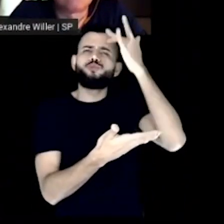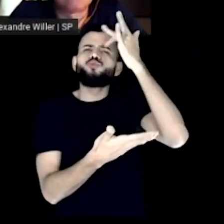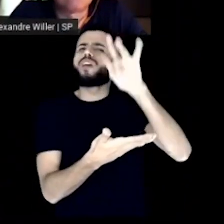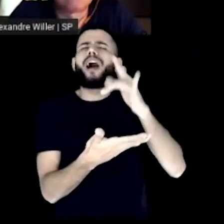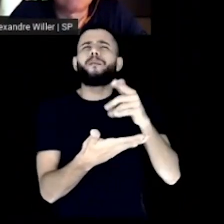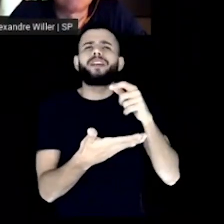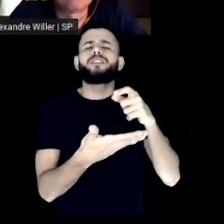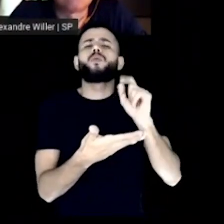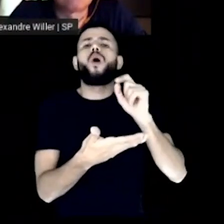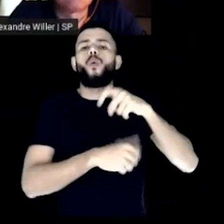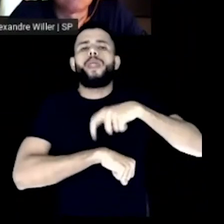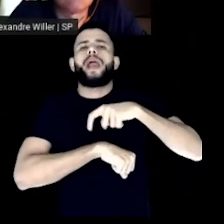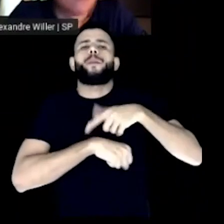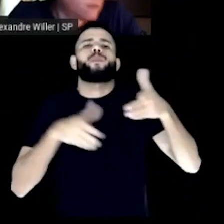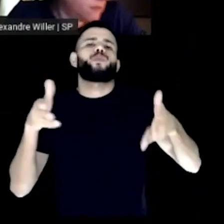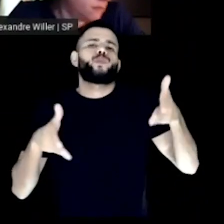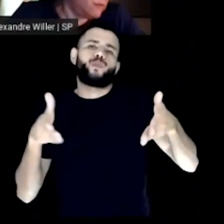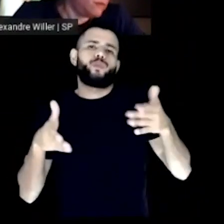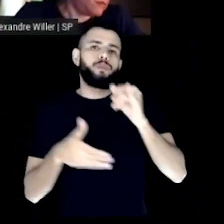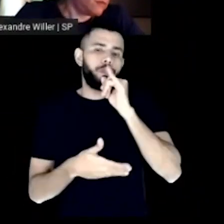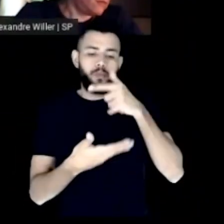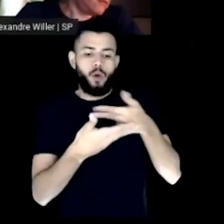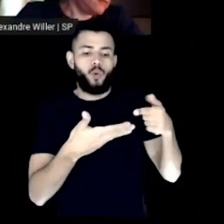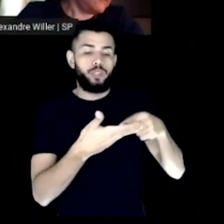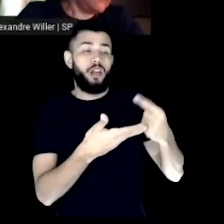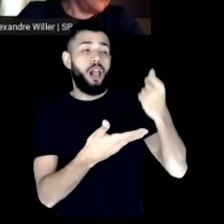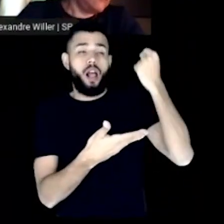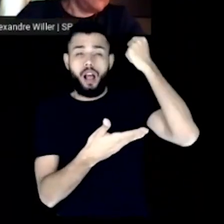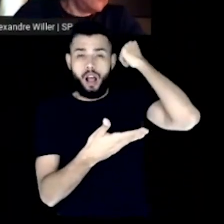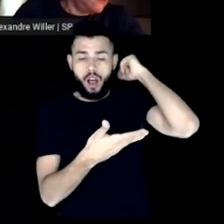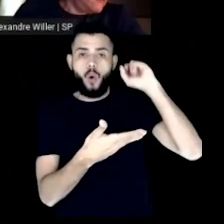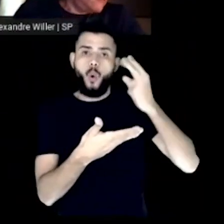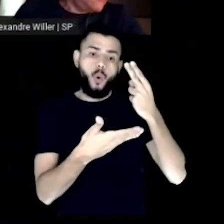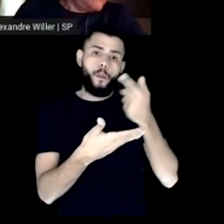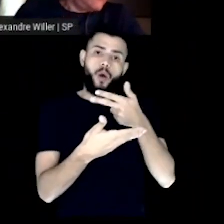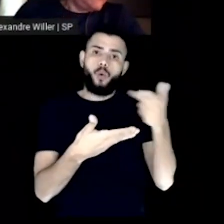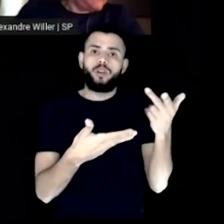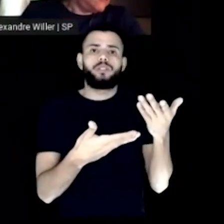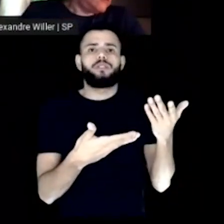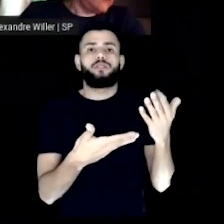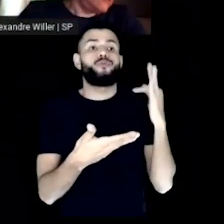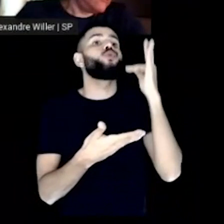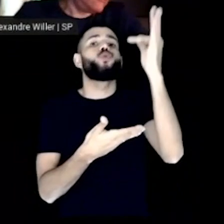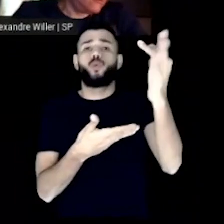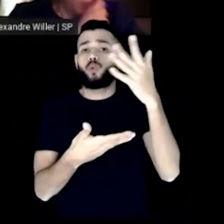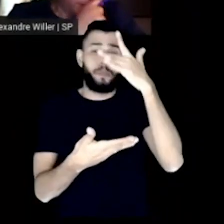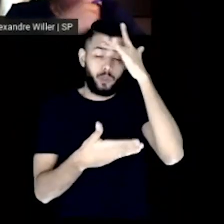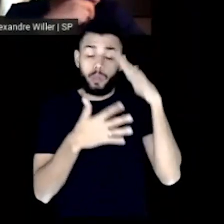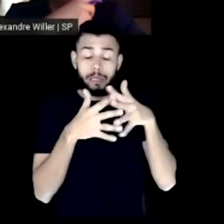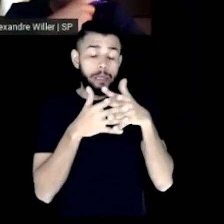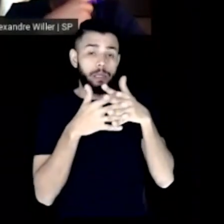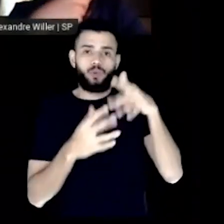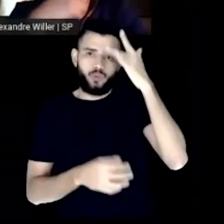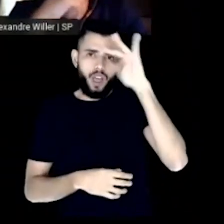conseguisse situar se ele está lendo algo que foi muito há tempo atrás ou se ele está lendo algo que se passa